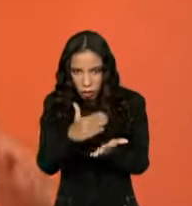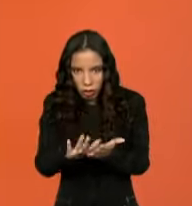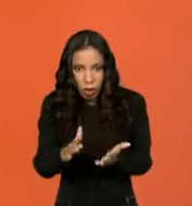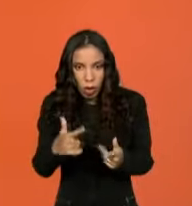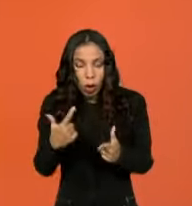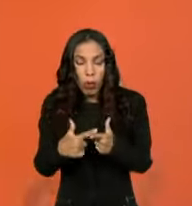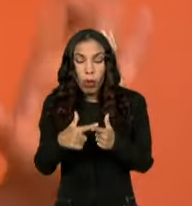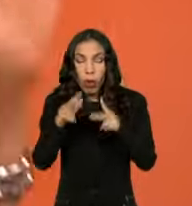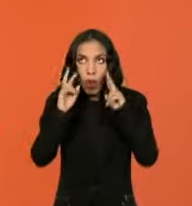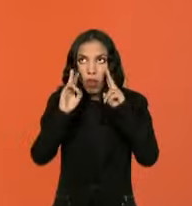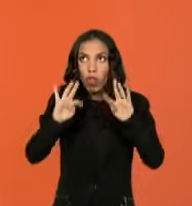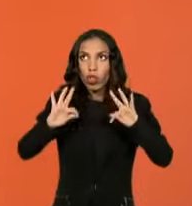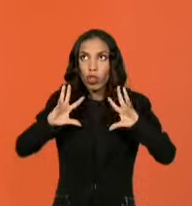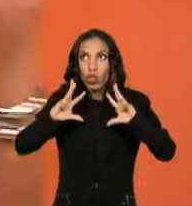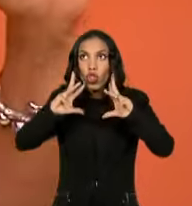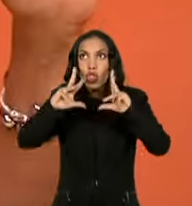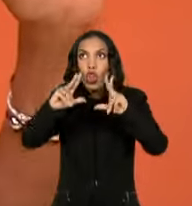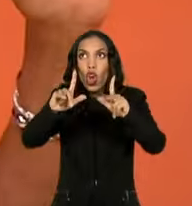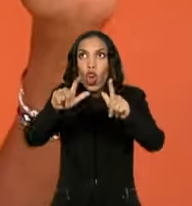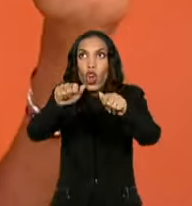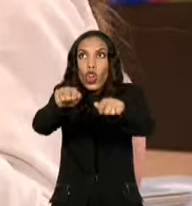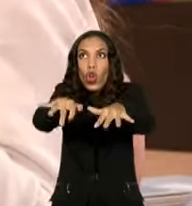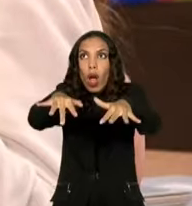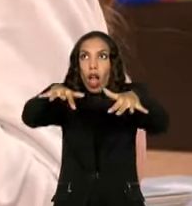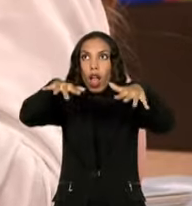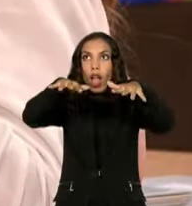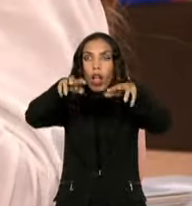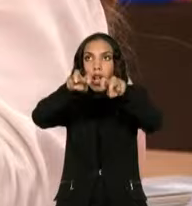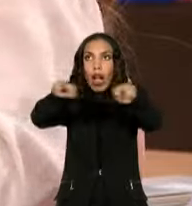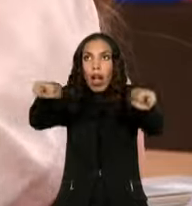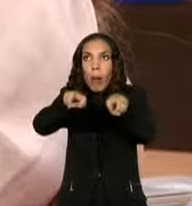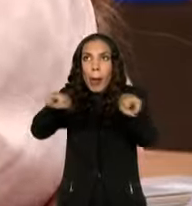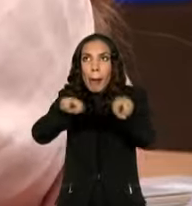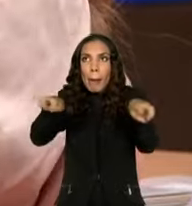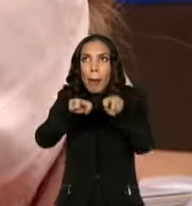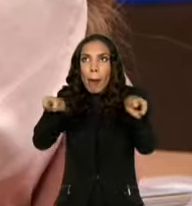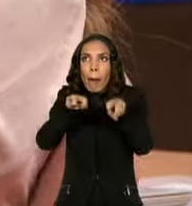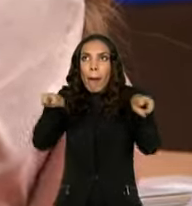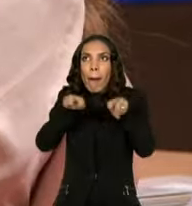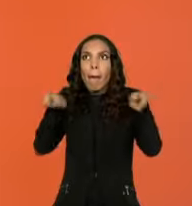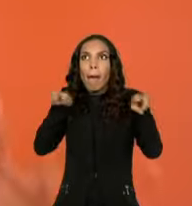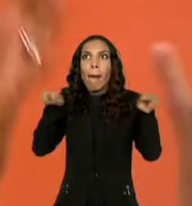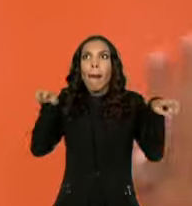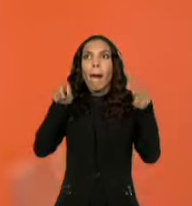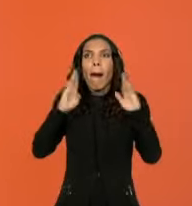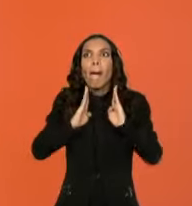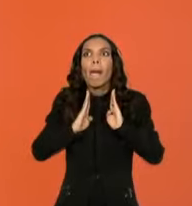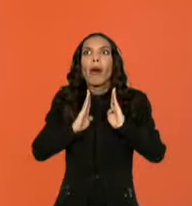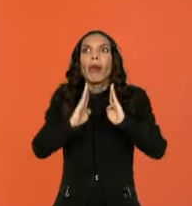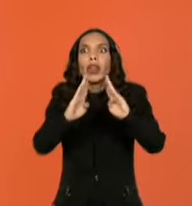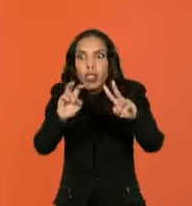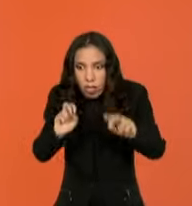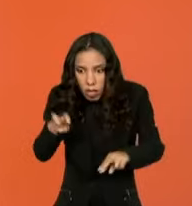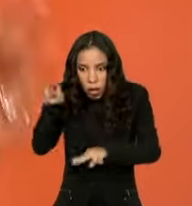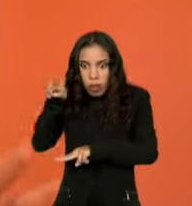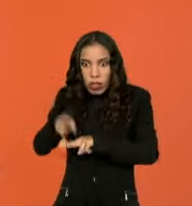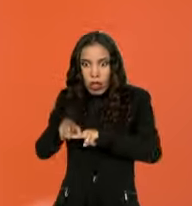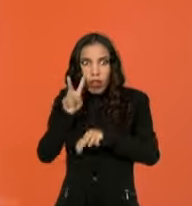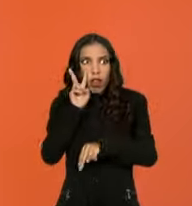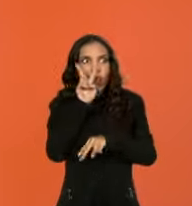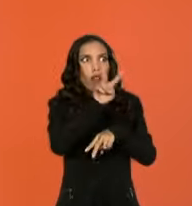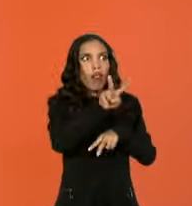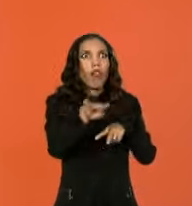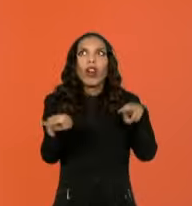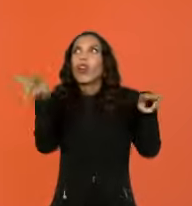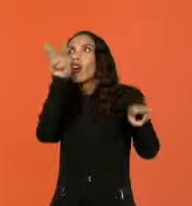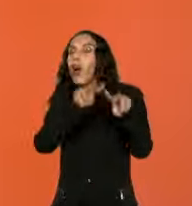ver o avião todo. Quando eu vejo aquele tamanho de gente... Só tem aquela entrada, né? Só tem aquela passarela cheia de gente. Não, e olhar para aquele povo todo, eu falo, isso aqui